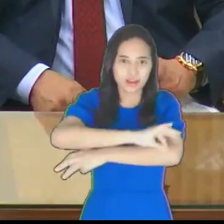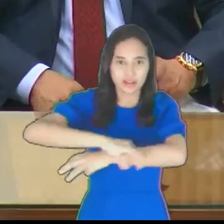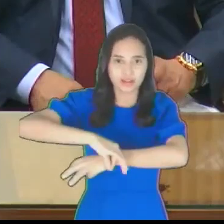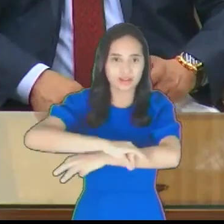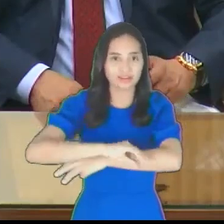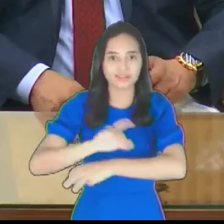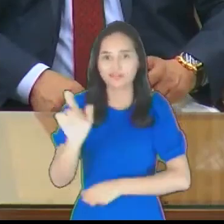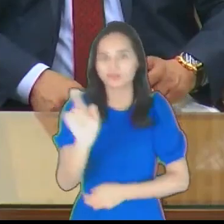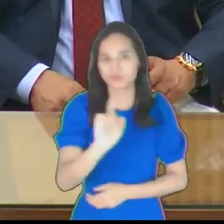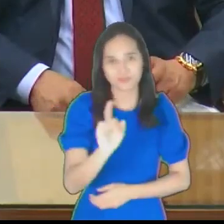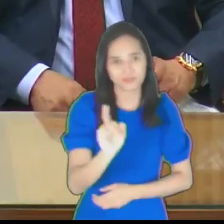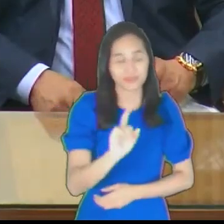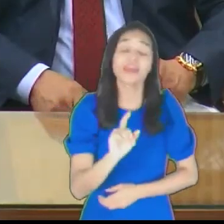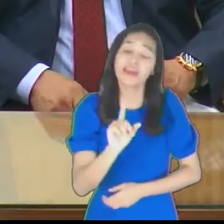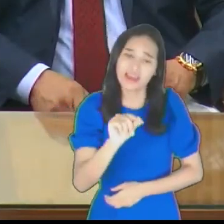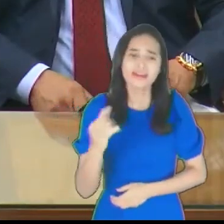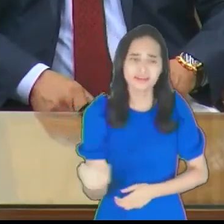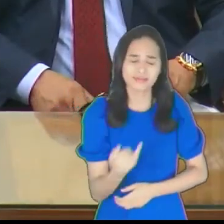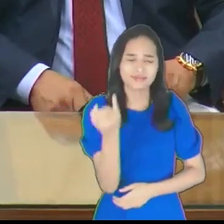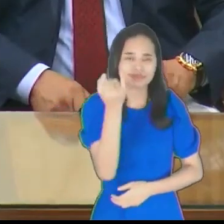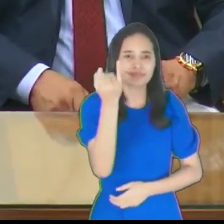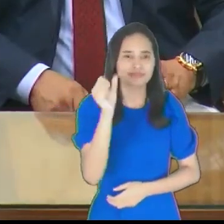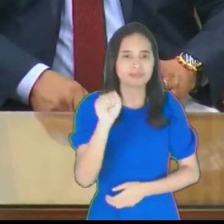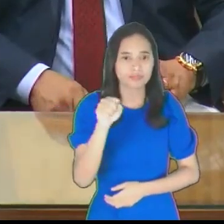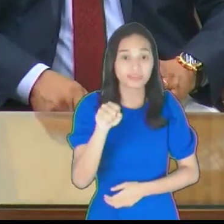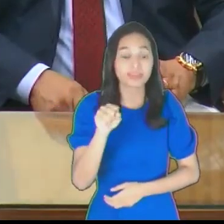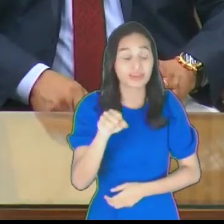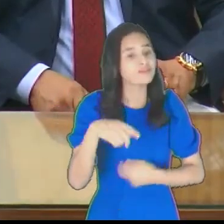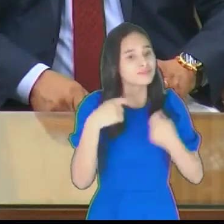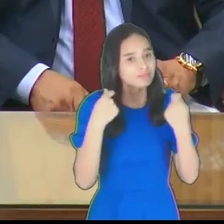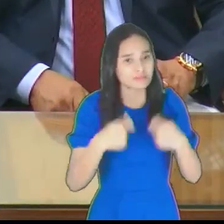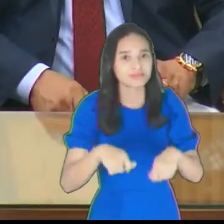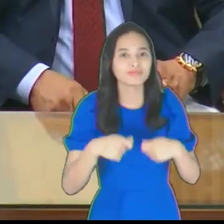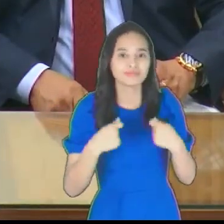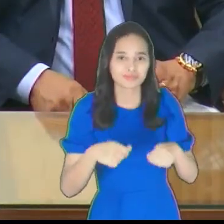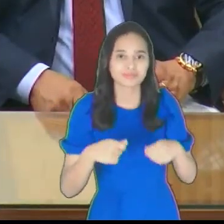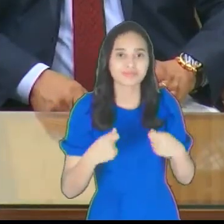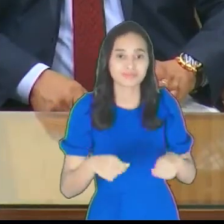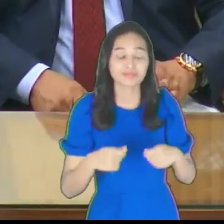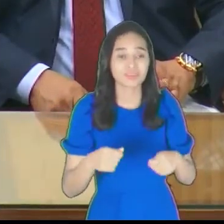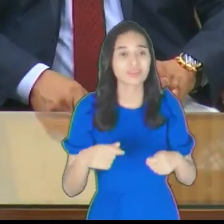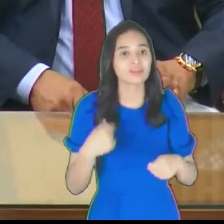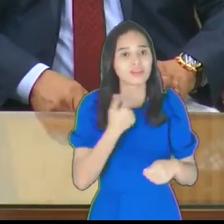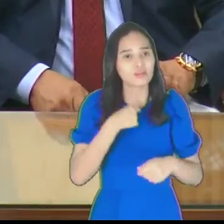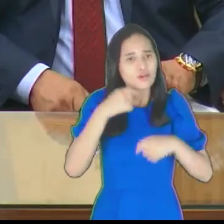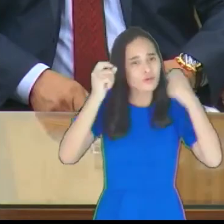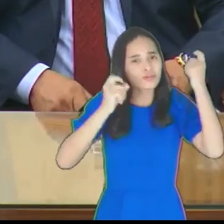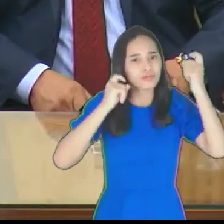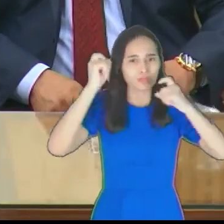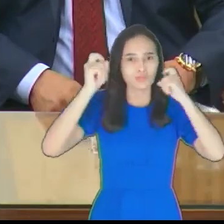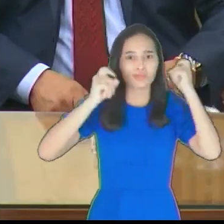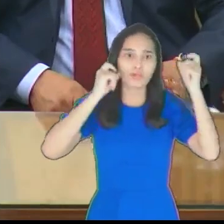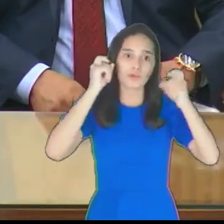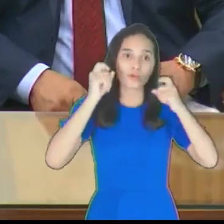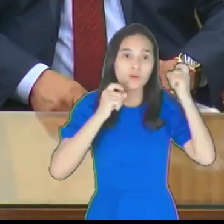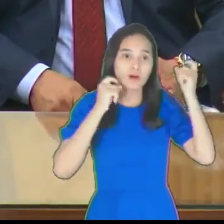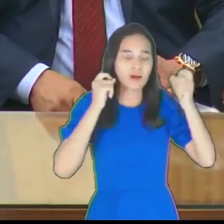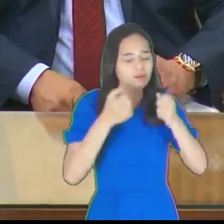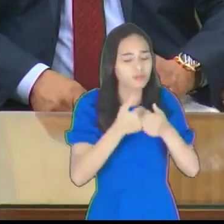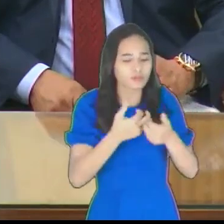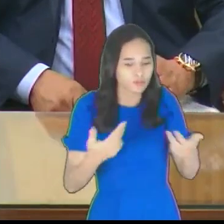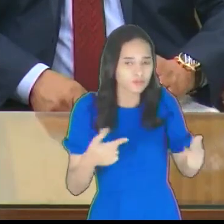mais importante, isso é importante. Isso é necessário. Que nós nos preocupemos com as